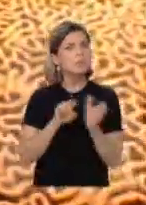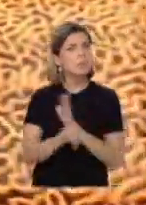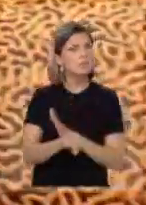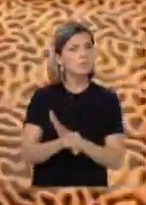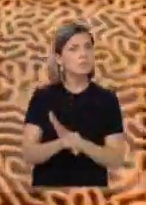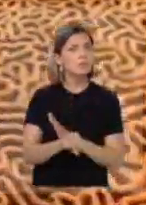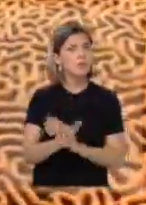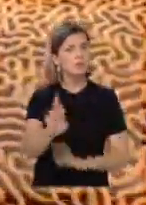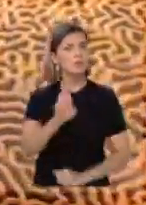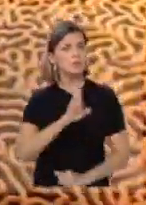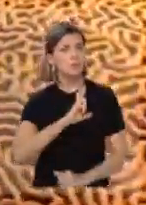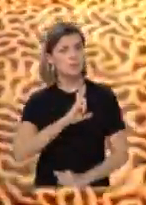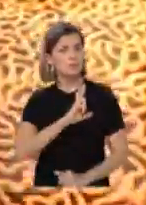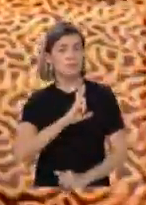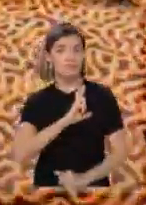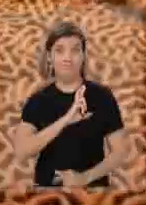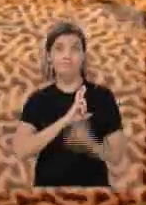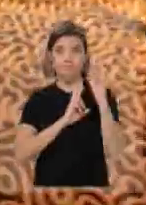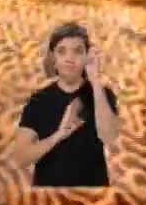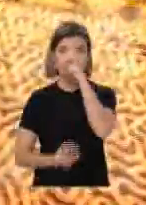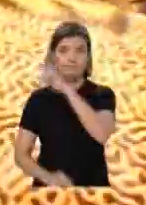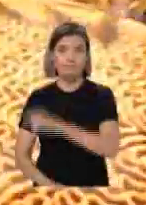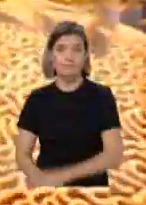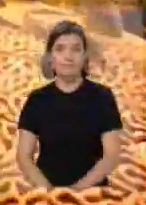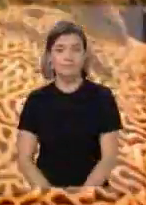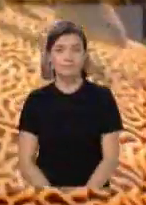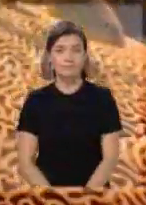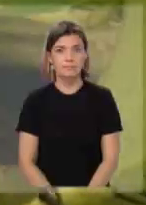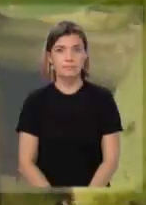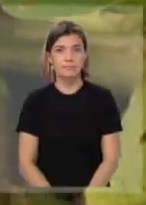Essa não é uma pergunta fácil de se responder.